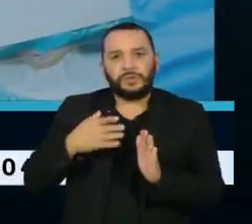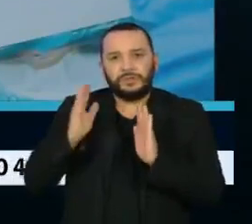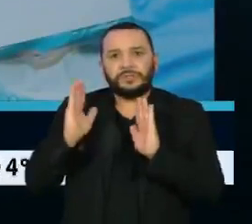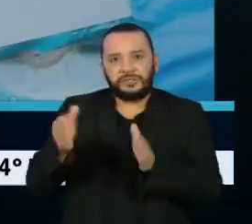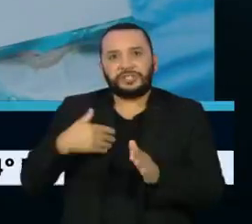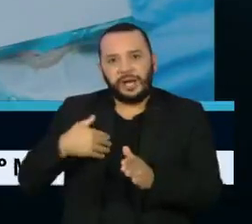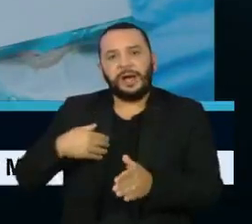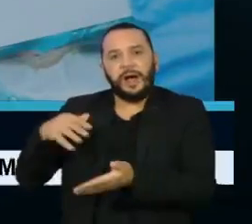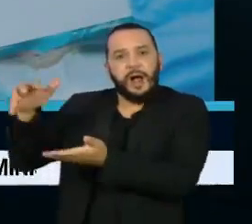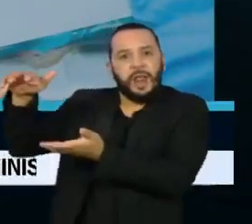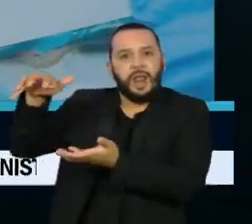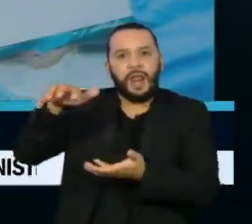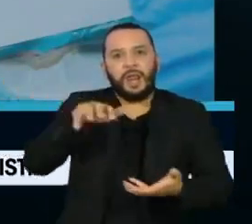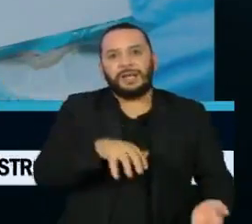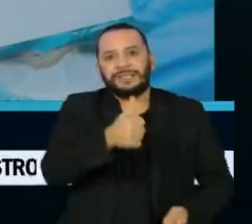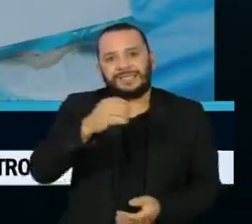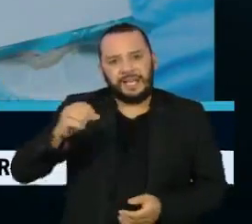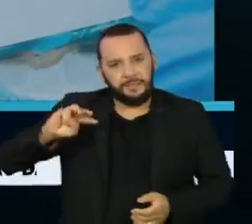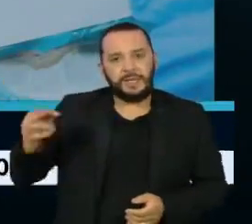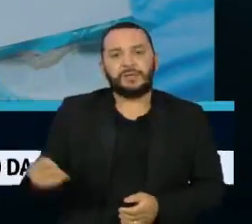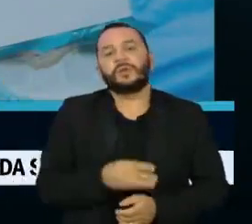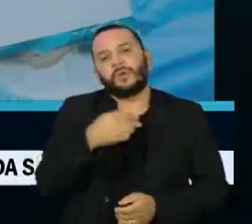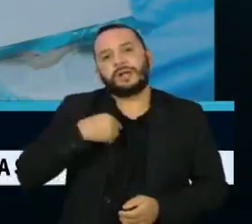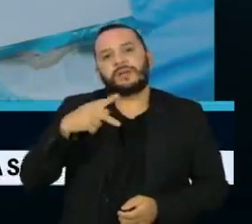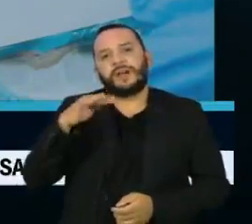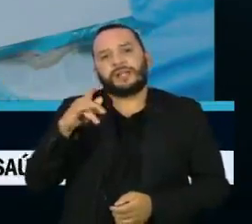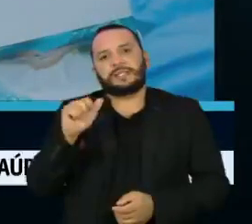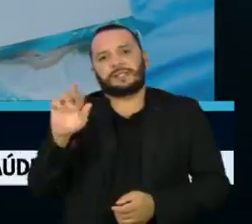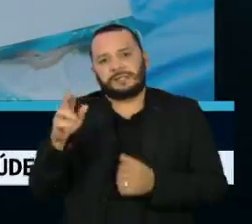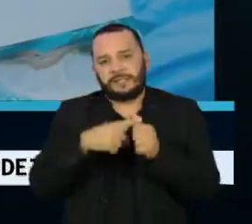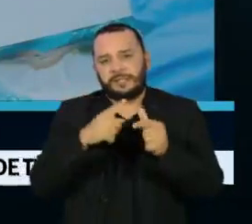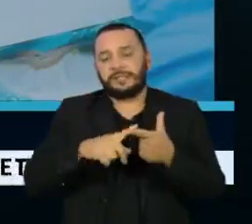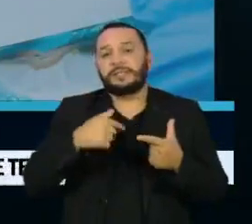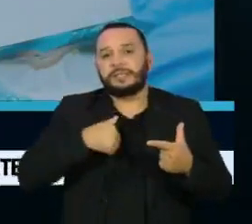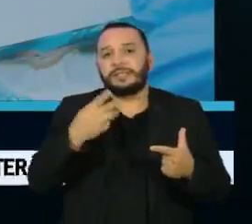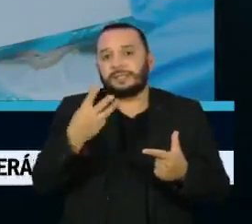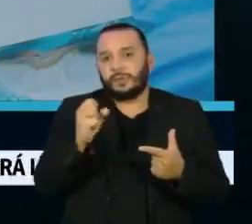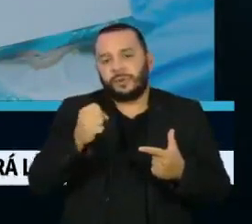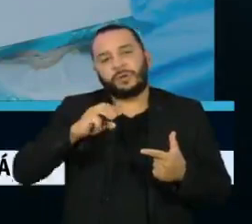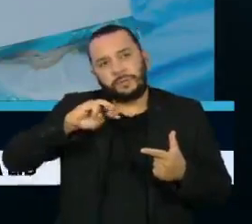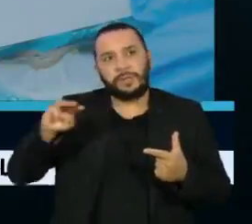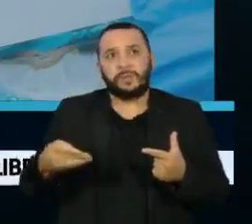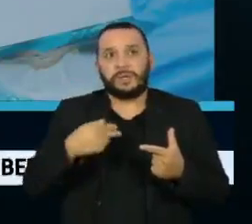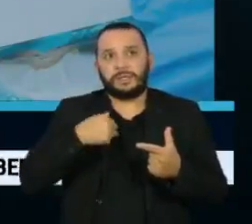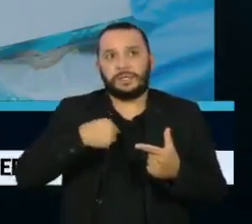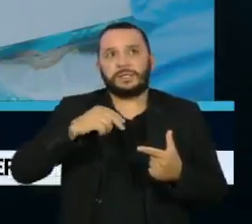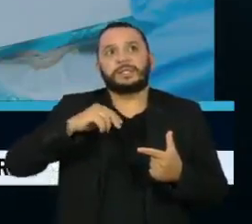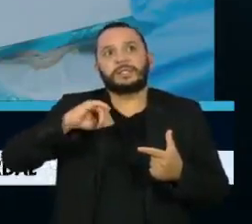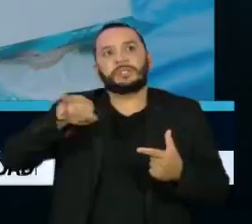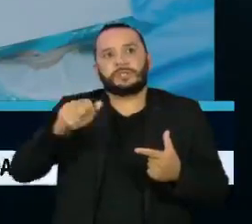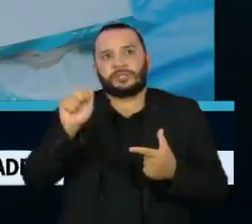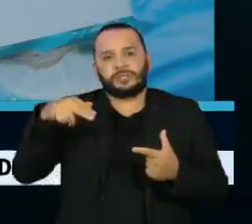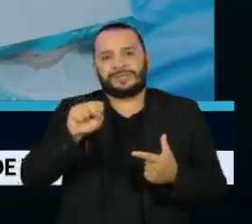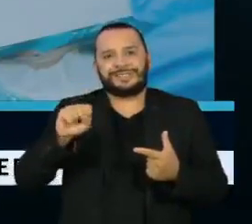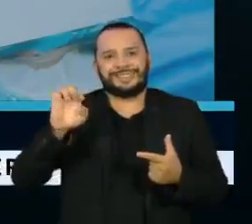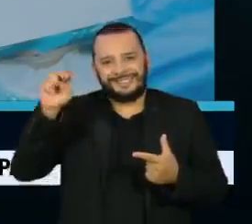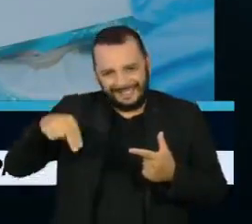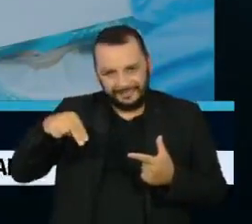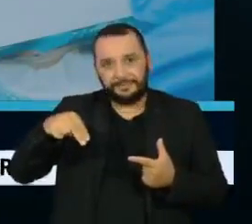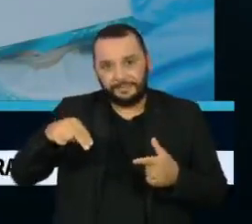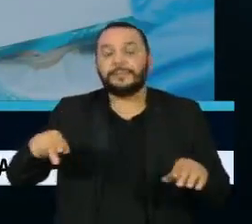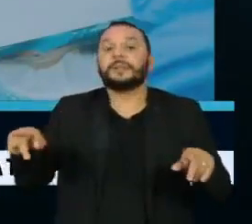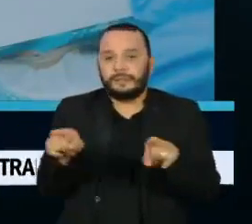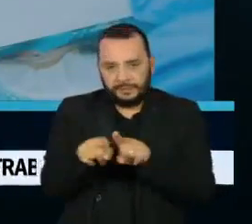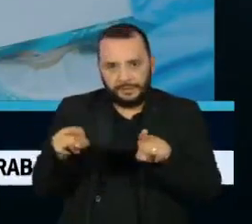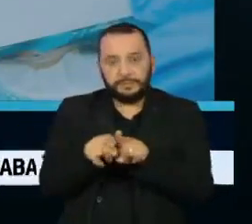100 milhões de doses da Pfizer-BioNTech e 38 milhões da Janssen, imunizante aplicado em dose única. Ao todo, de acordo com